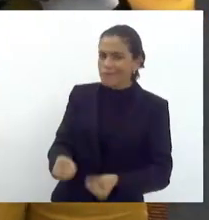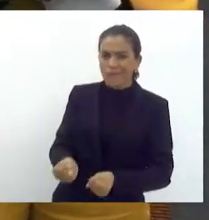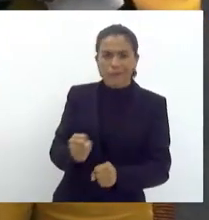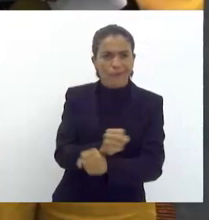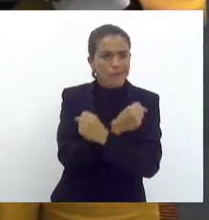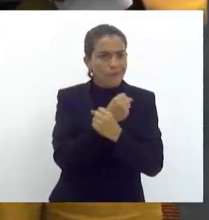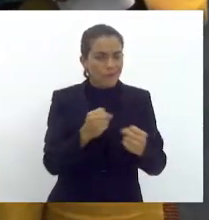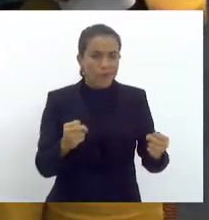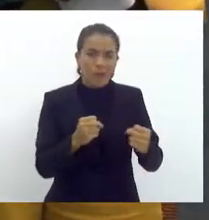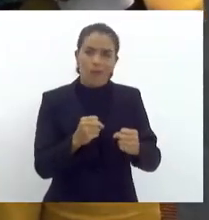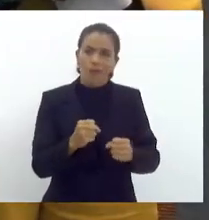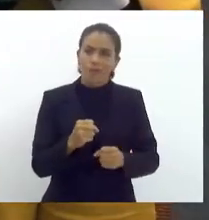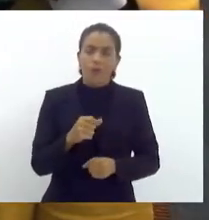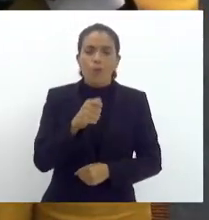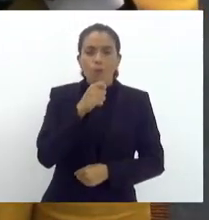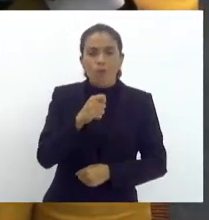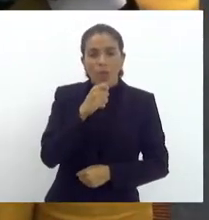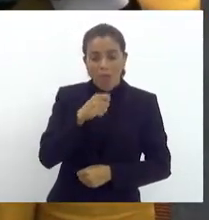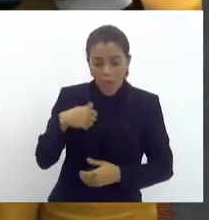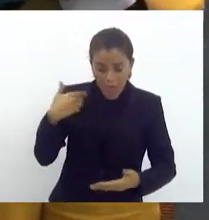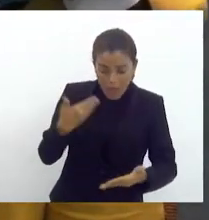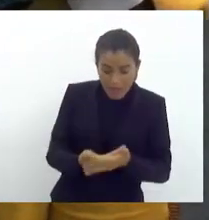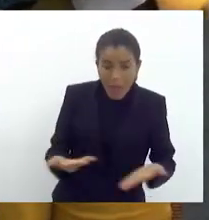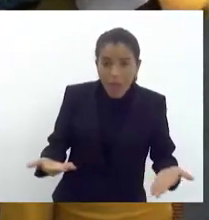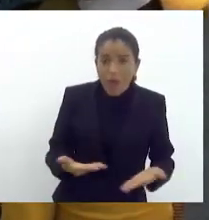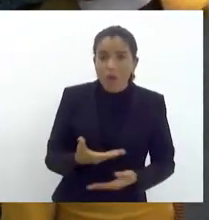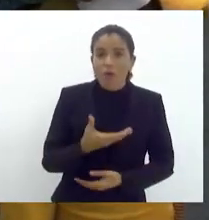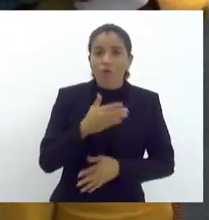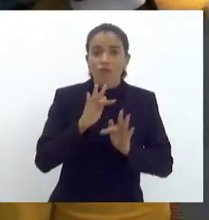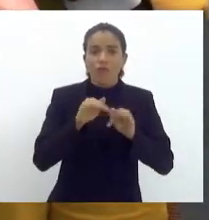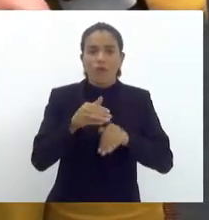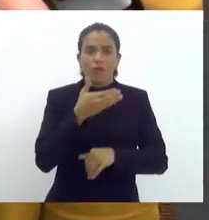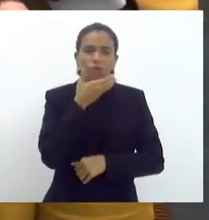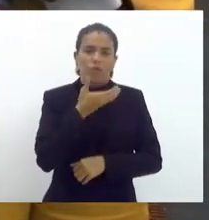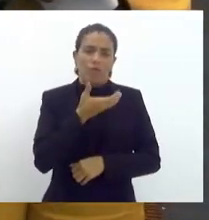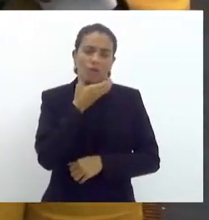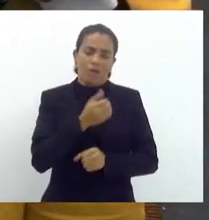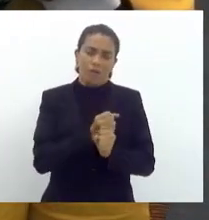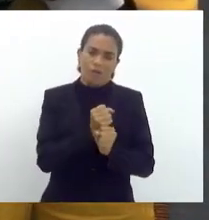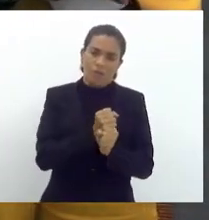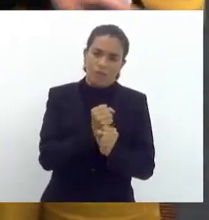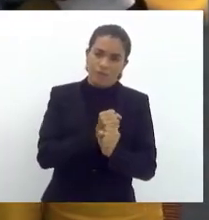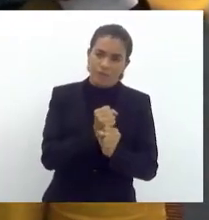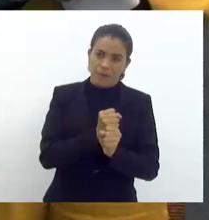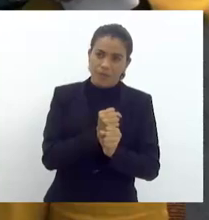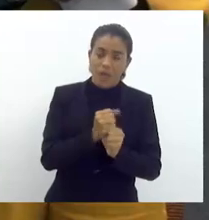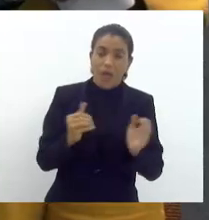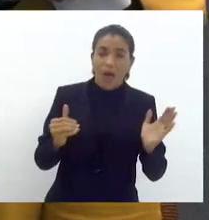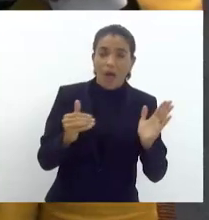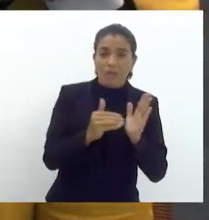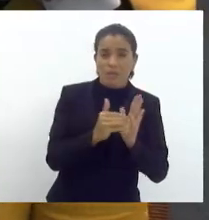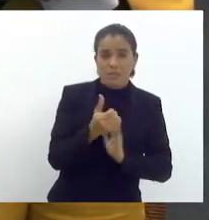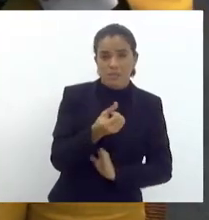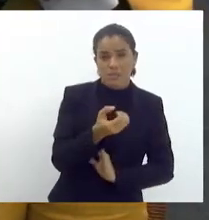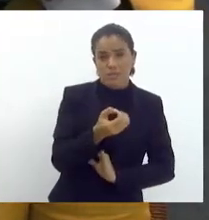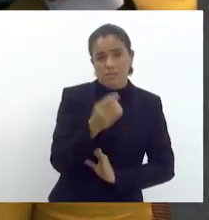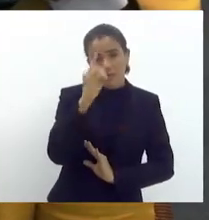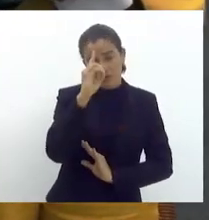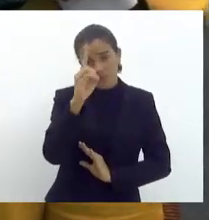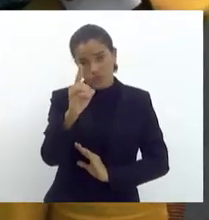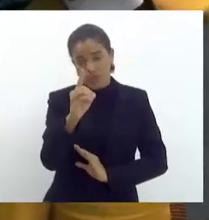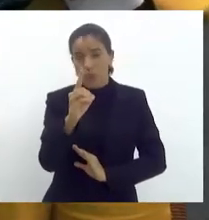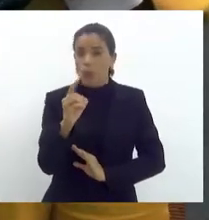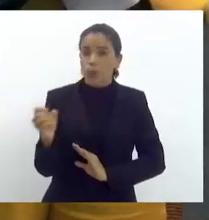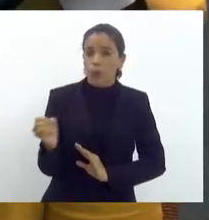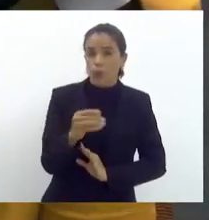não temos Presidente anunciado até o final desse ano e o correto é daqui a 60 dias um novo programa